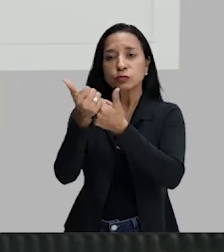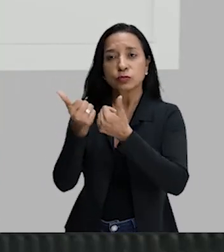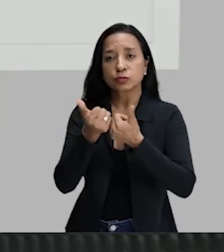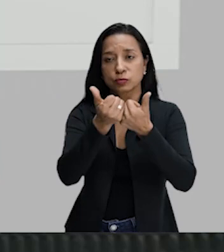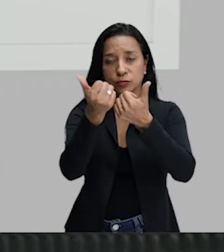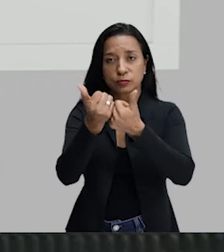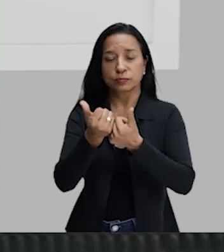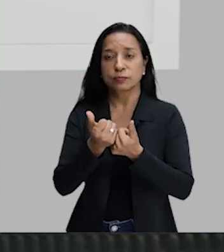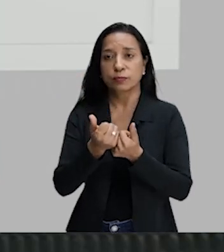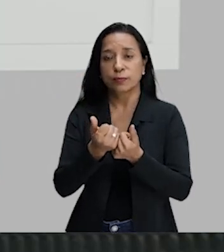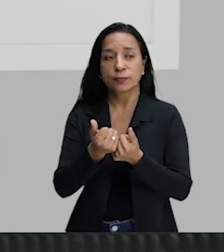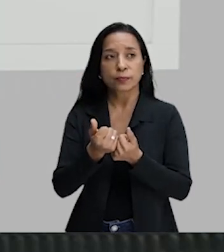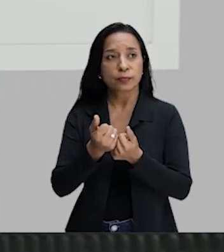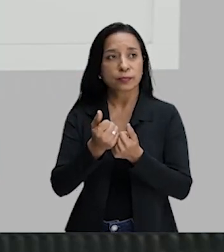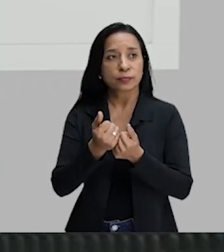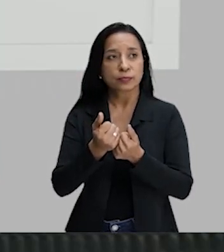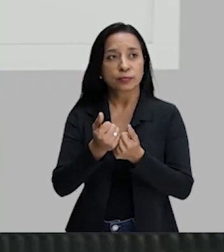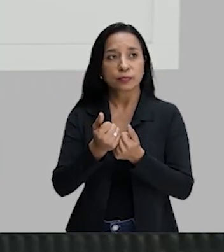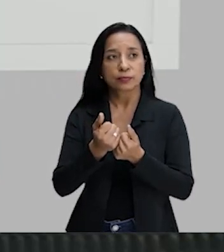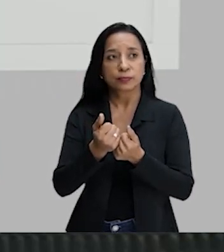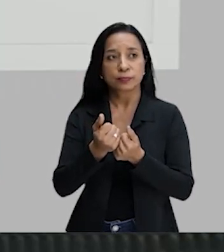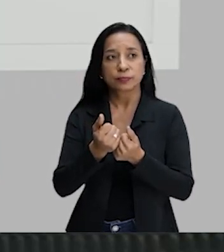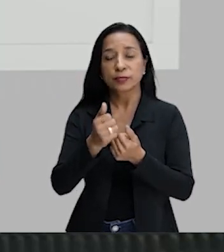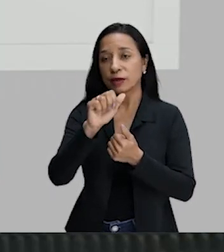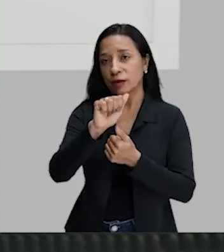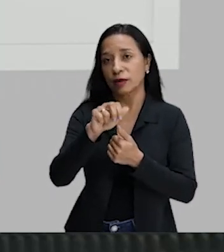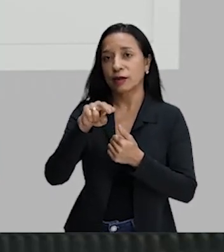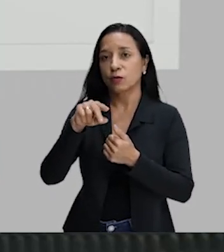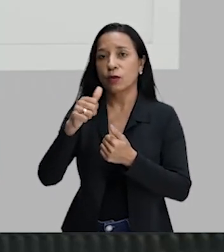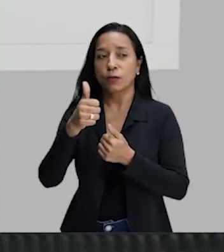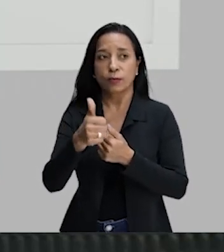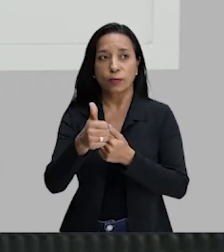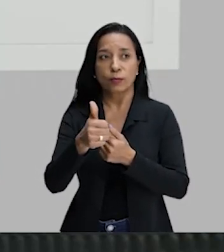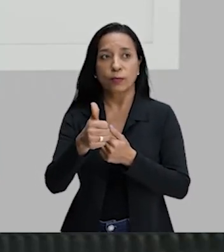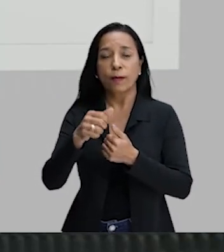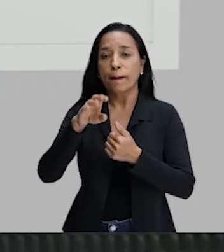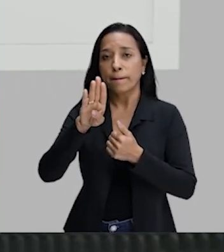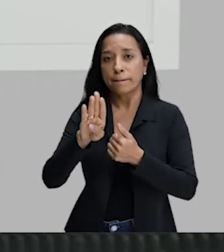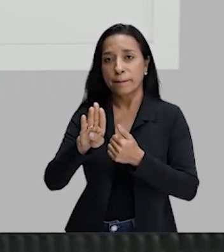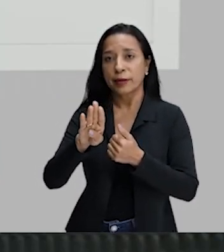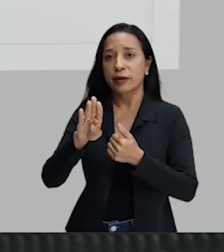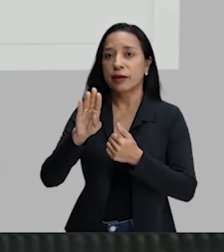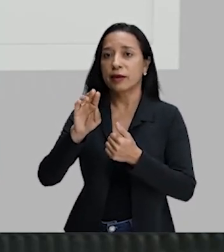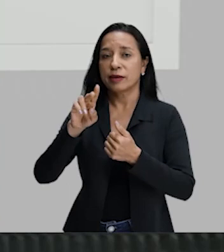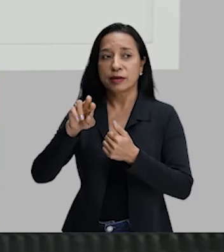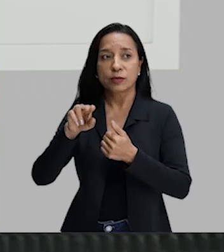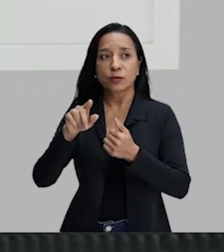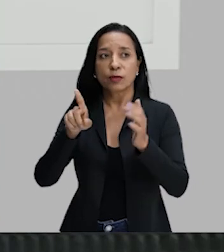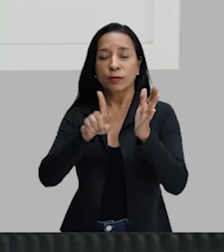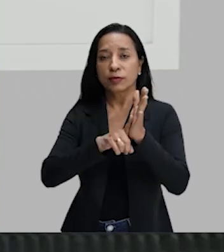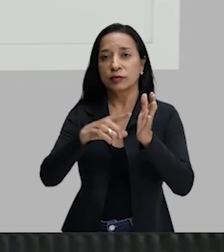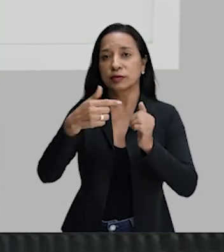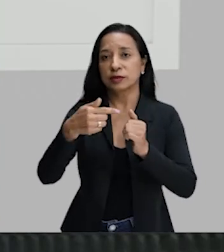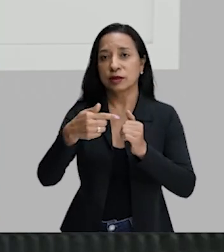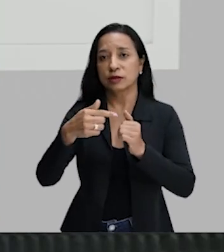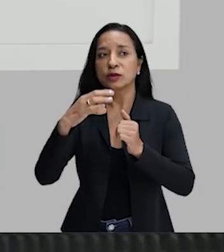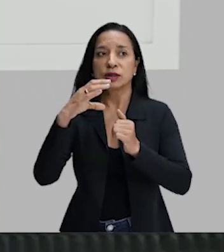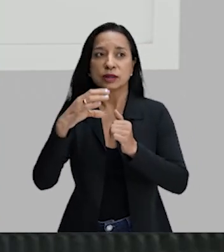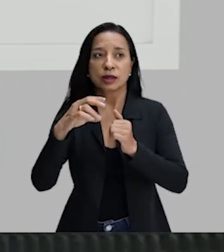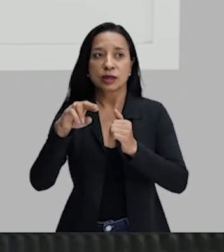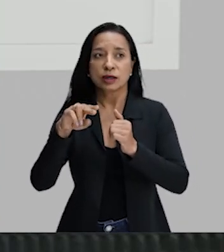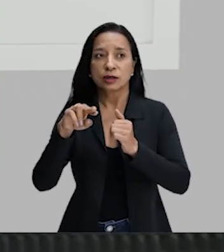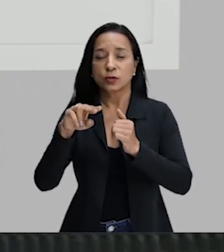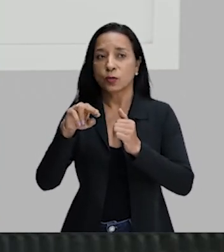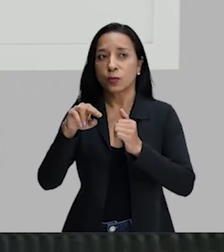7 e o C vale 10. Como é que é a fórmula de Bhaskara mesmo? Qual o valor de delta?